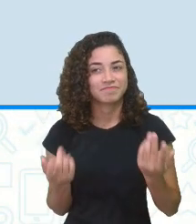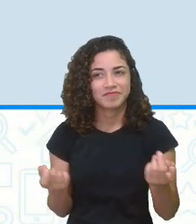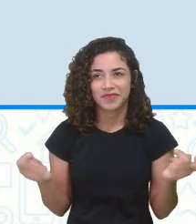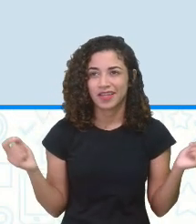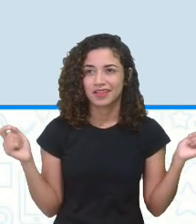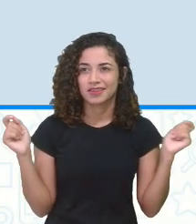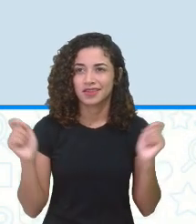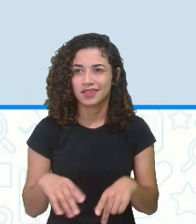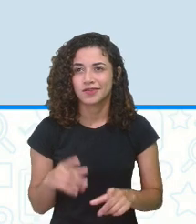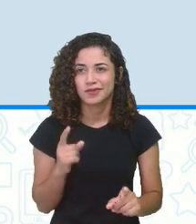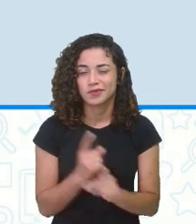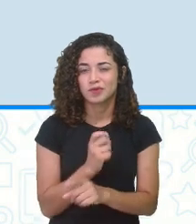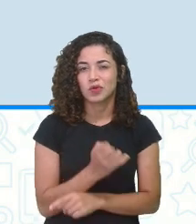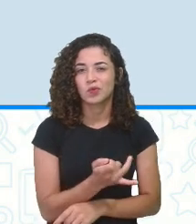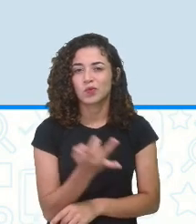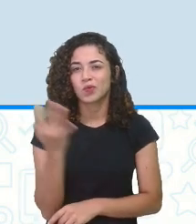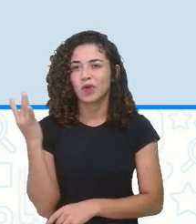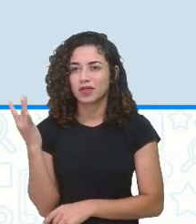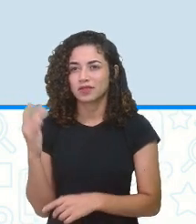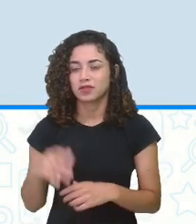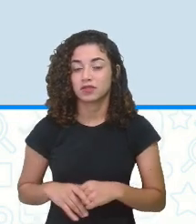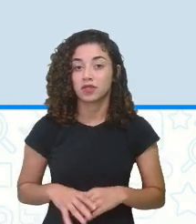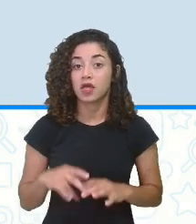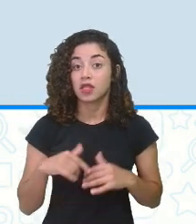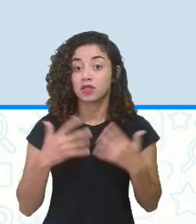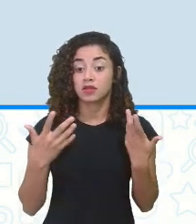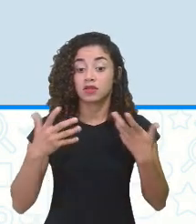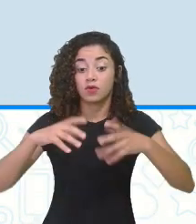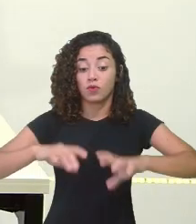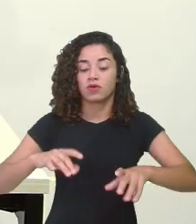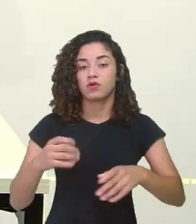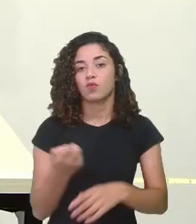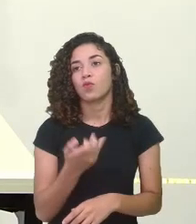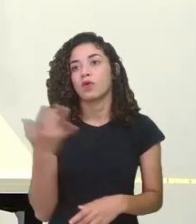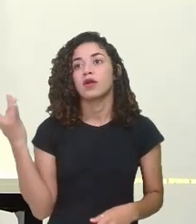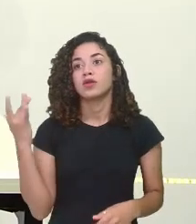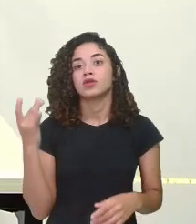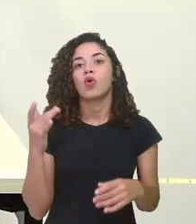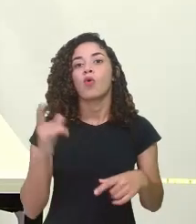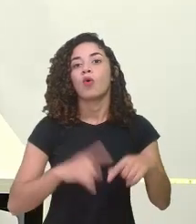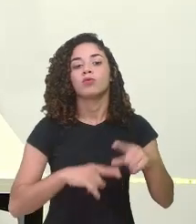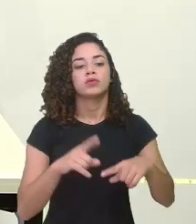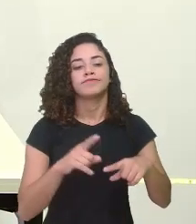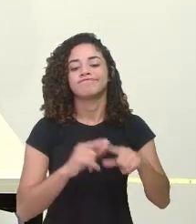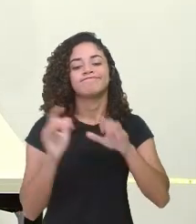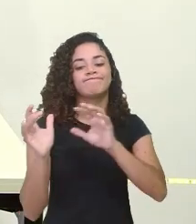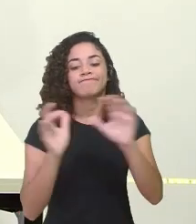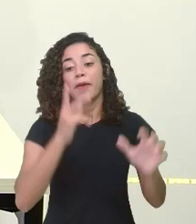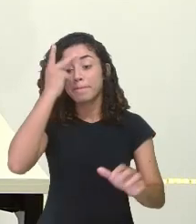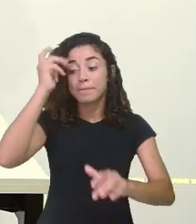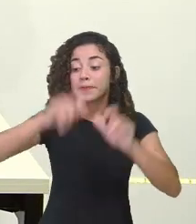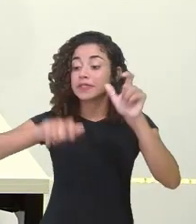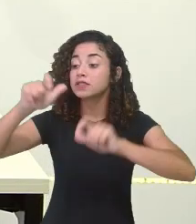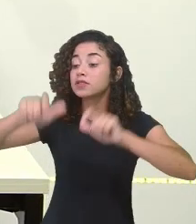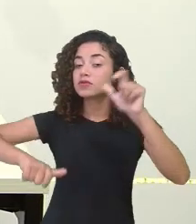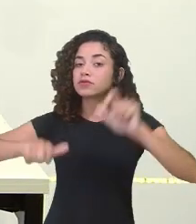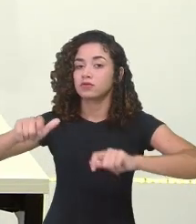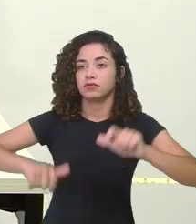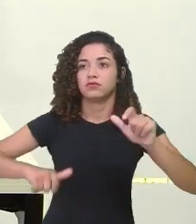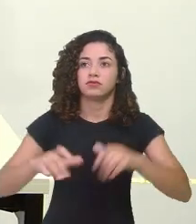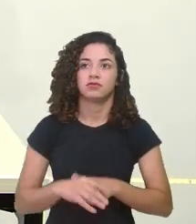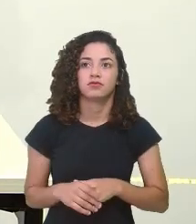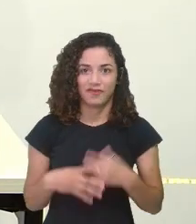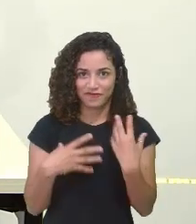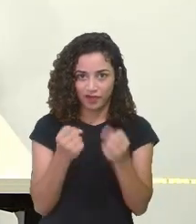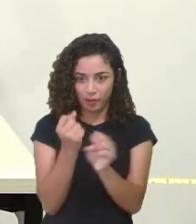possível descobrir a quantidade, só que agora eu não quero a quantidade de objetos, eu quero a quantidade de pessoas que aparecem na cena. Vamos contar